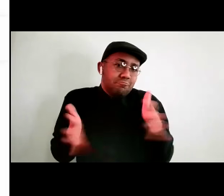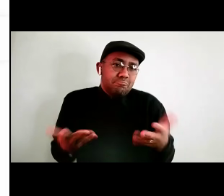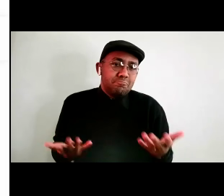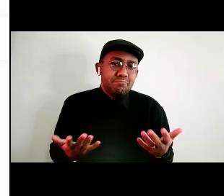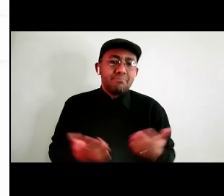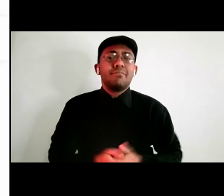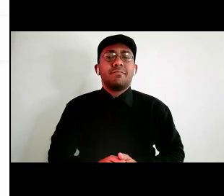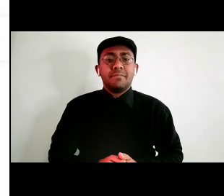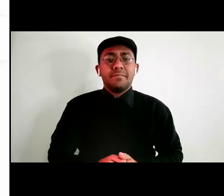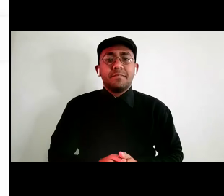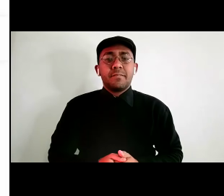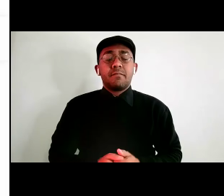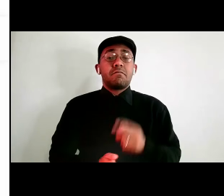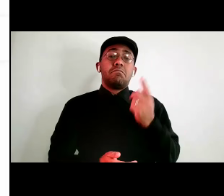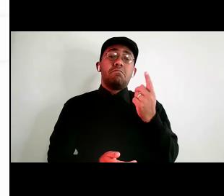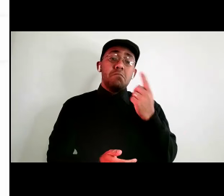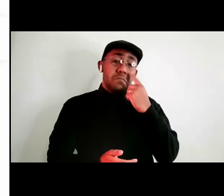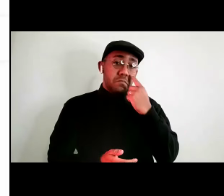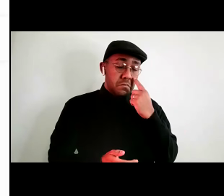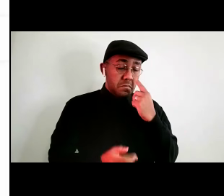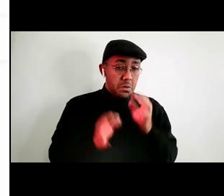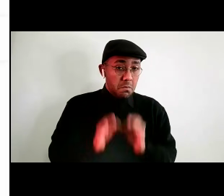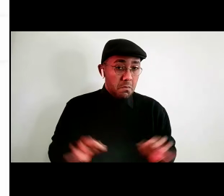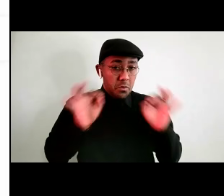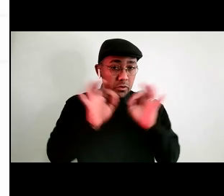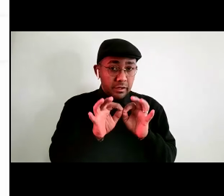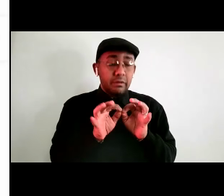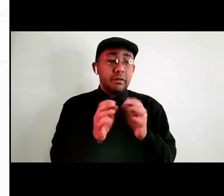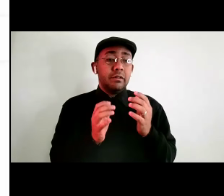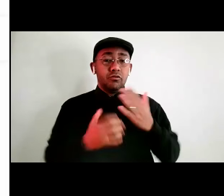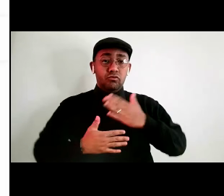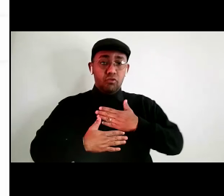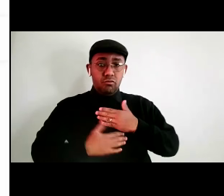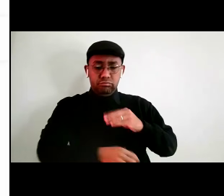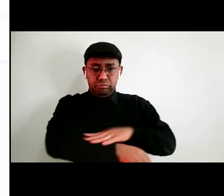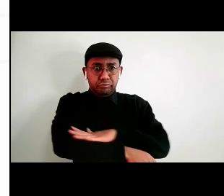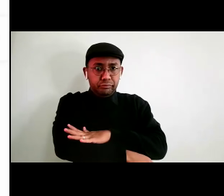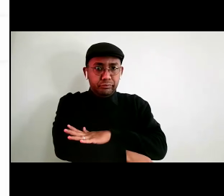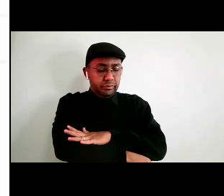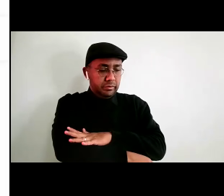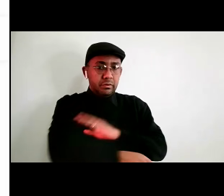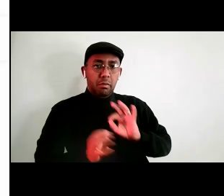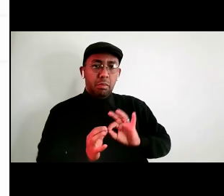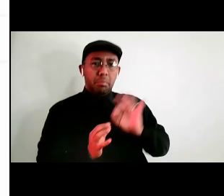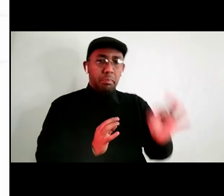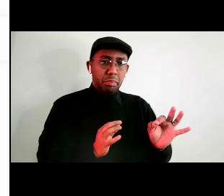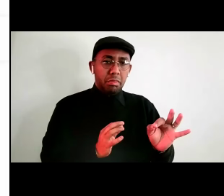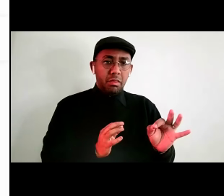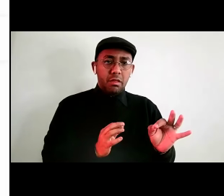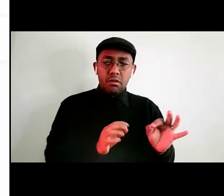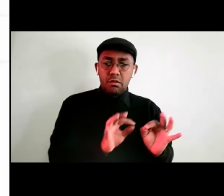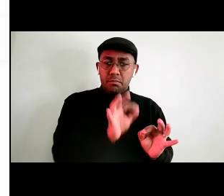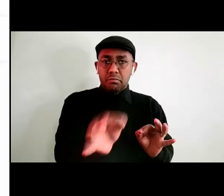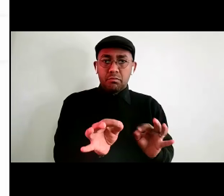E que existe um risco também importante de que, se o vírus estabelece numa zona que